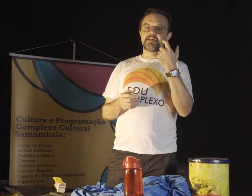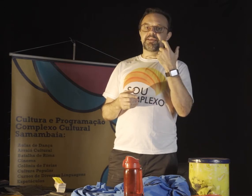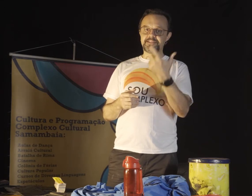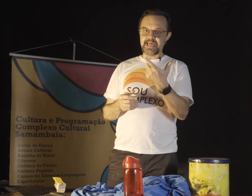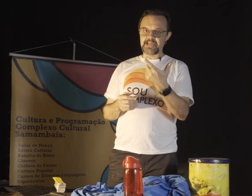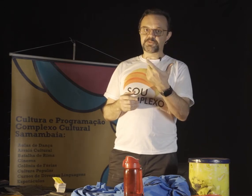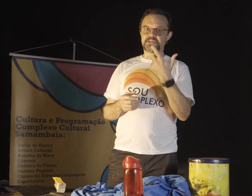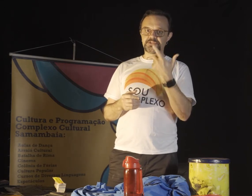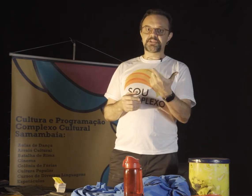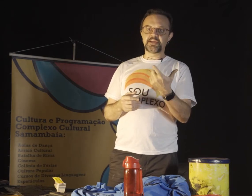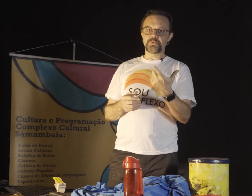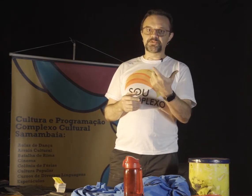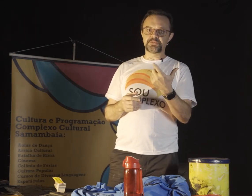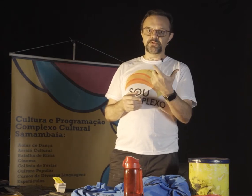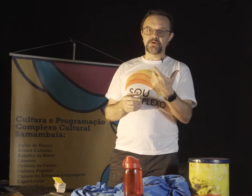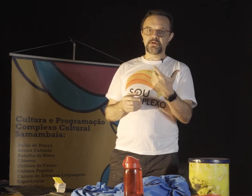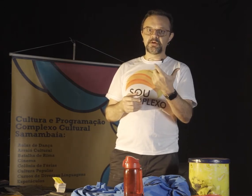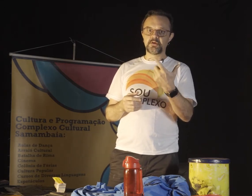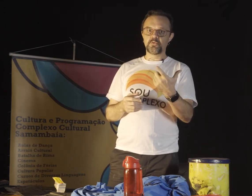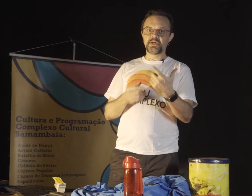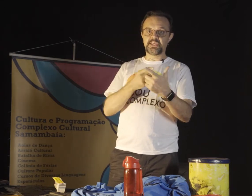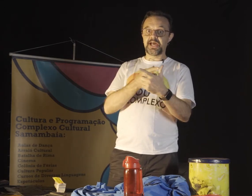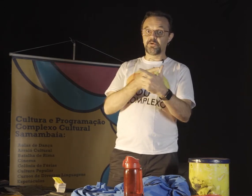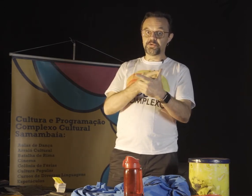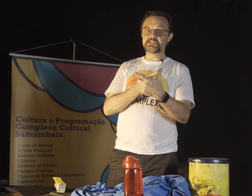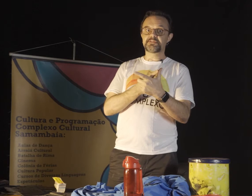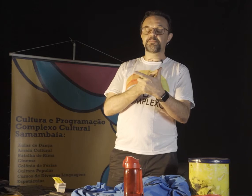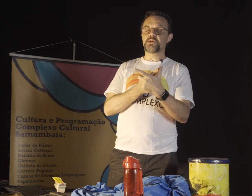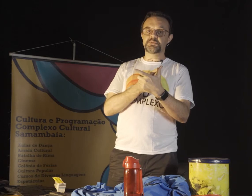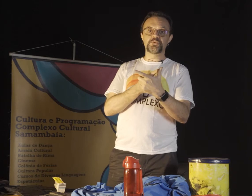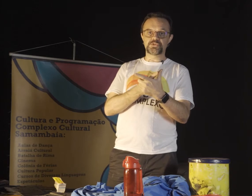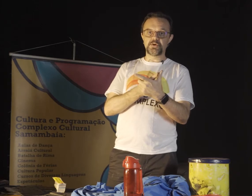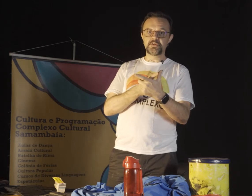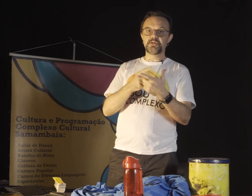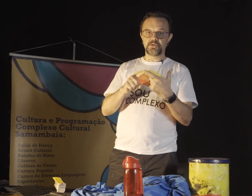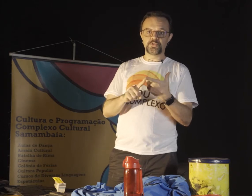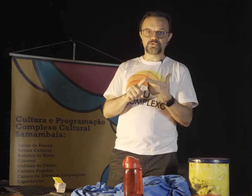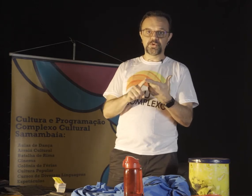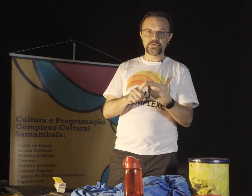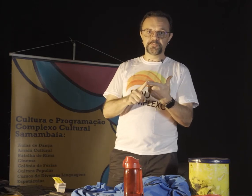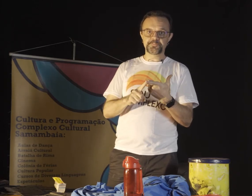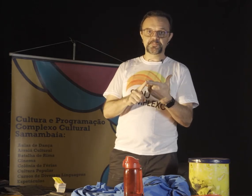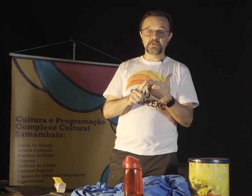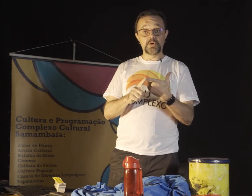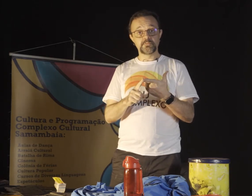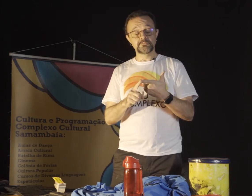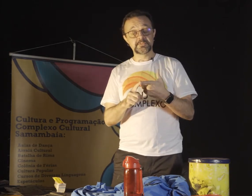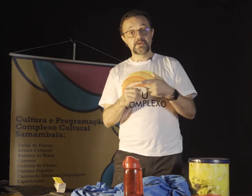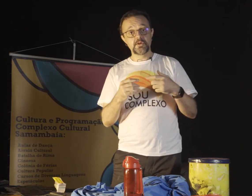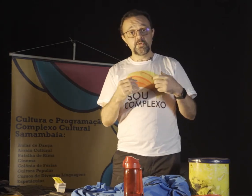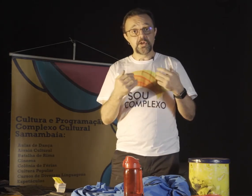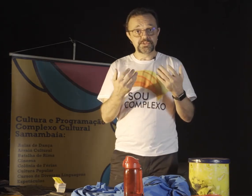coisas ideais para a gente ter a reprodução da cor? Uma que é a luz próxima ao sol e o nosso olho.